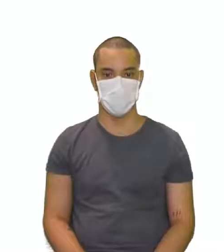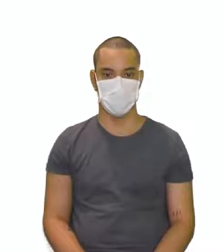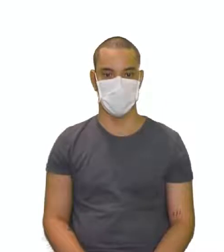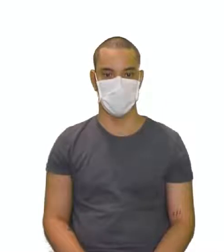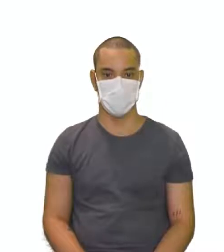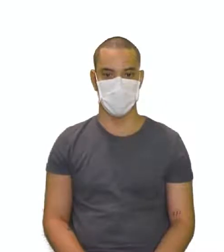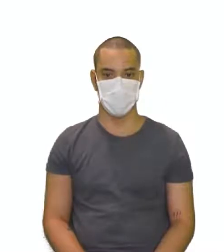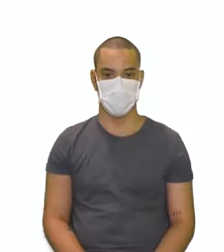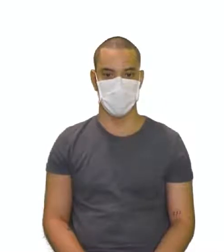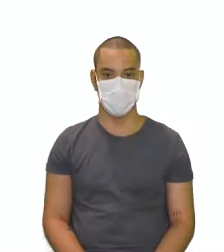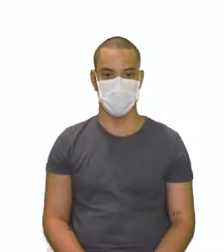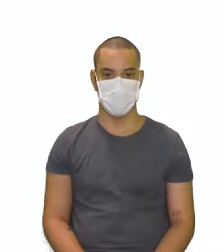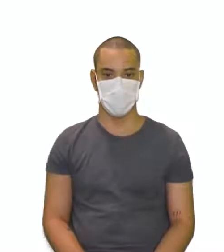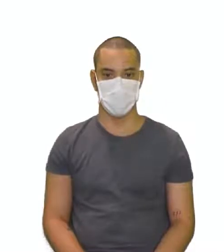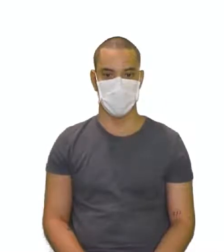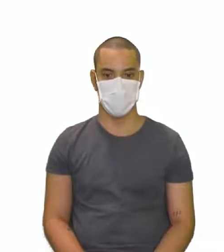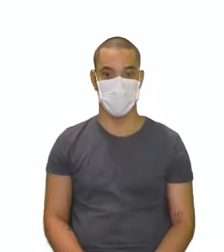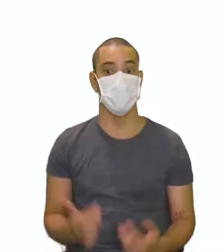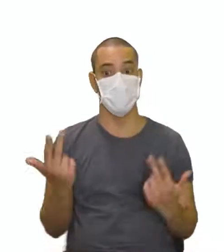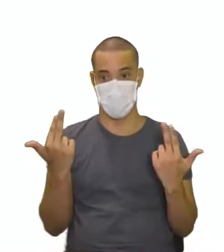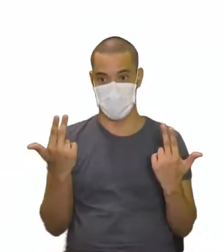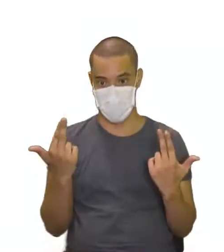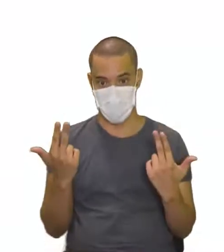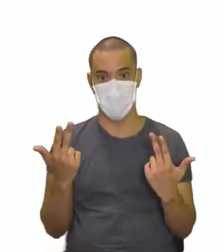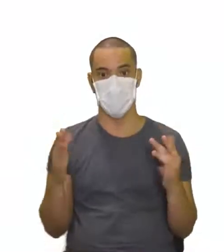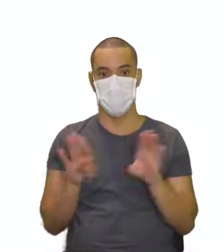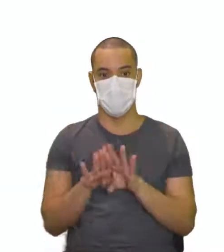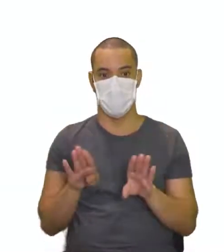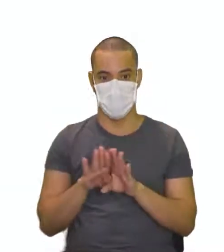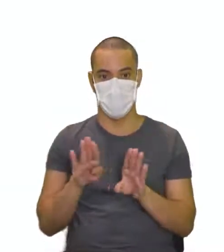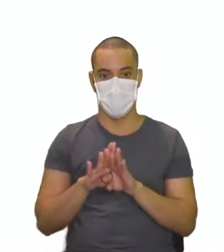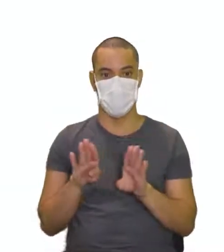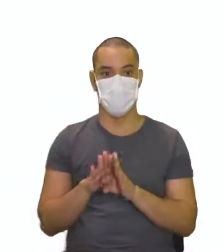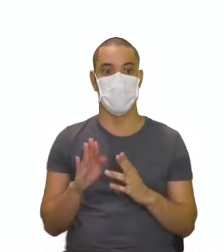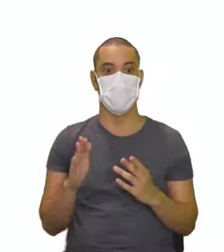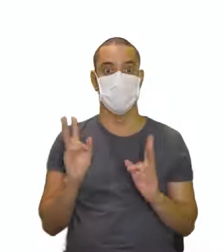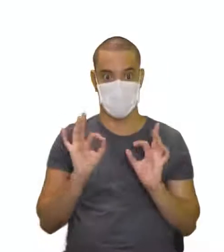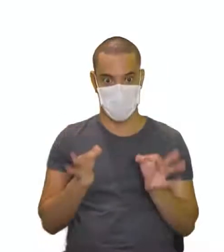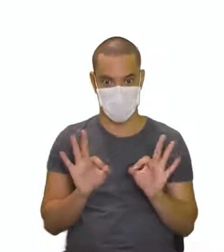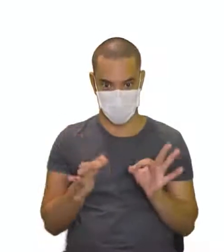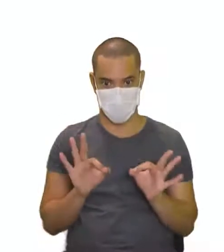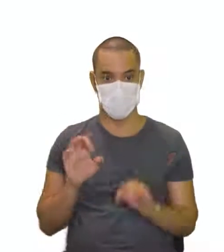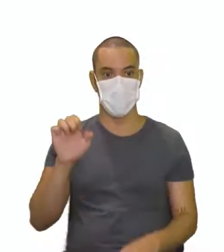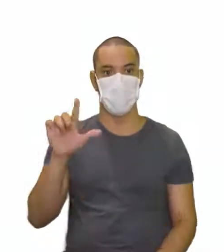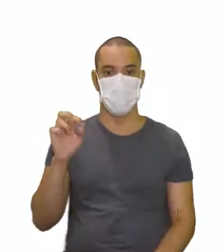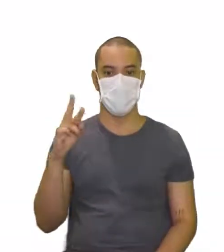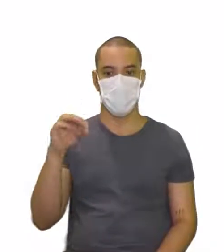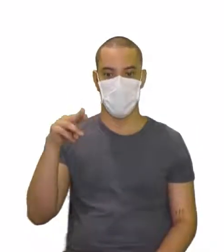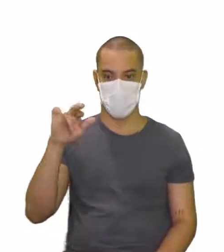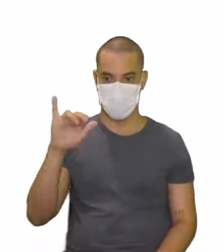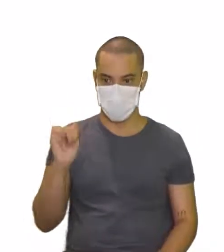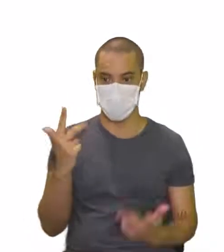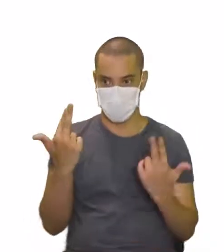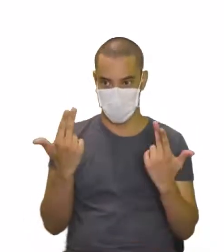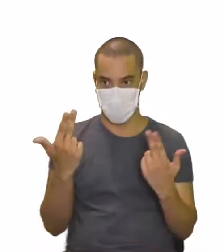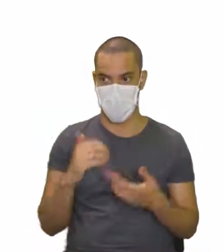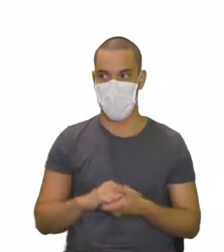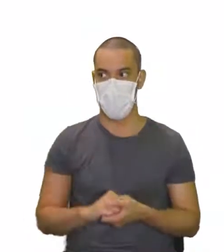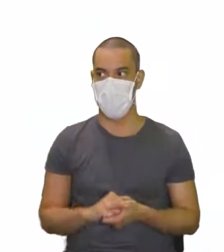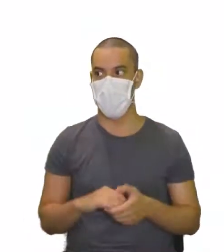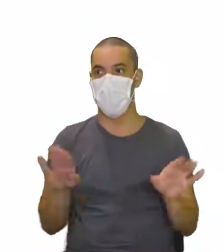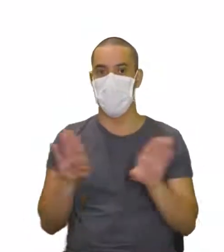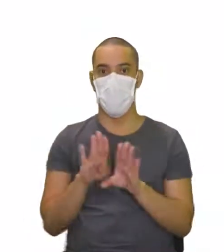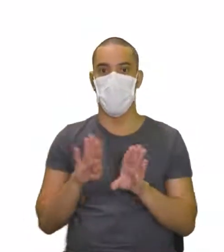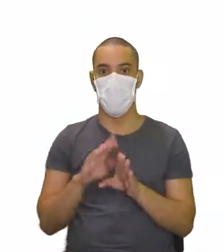ela vai ser igual à eletromotriz, certo? Tá ali, como vocês podem ver aqui. E nesse caso,